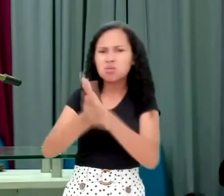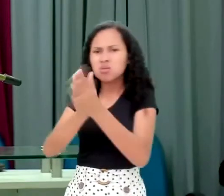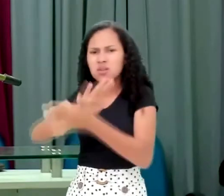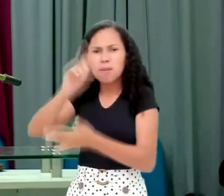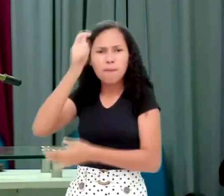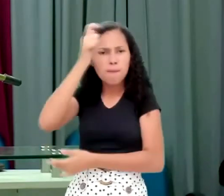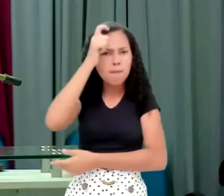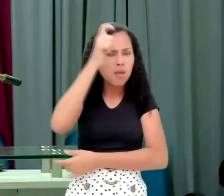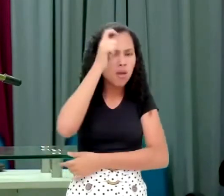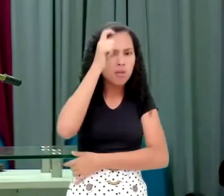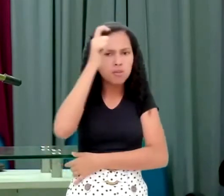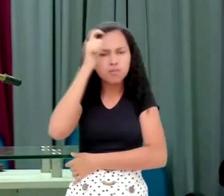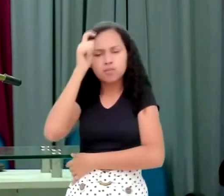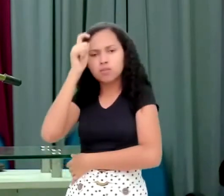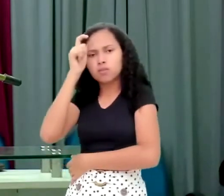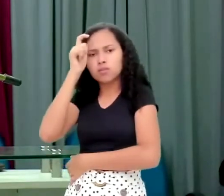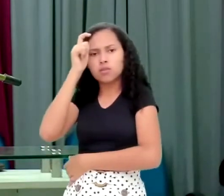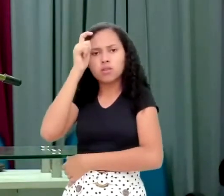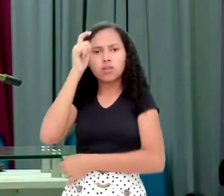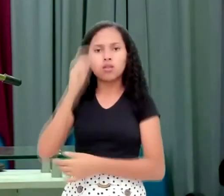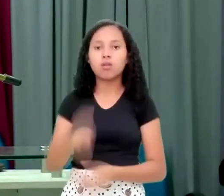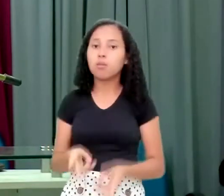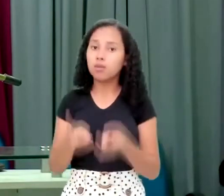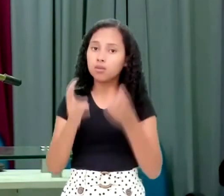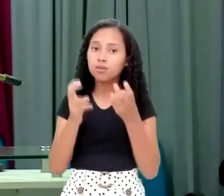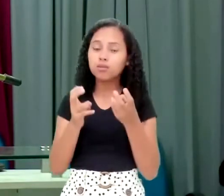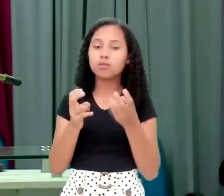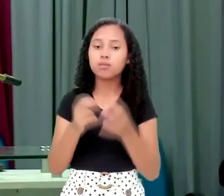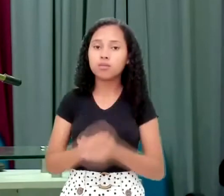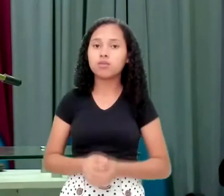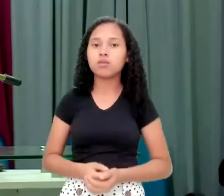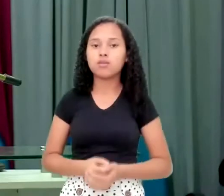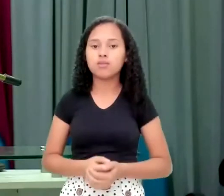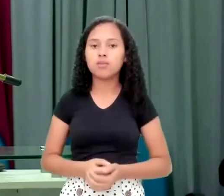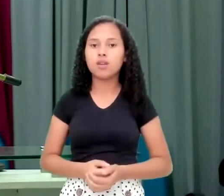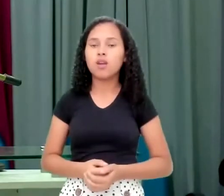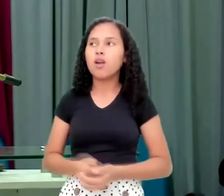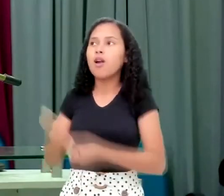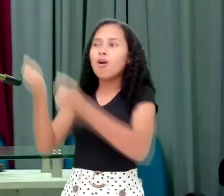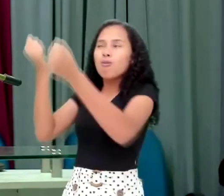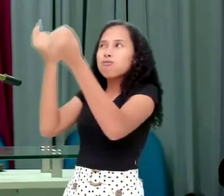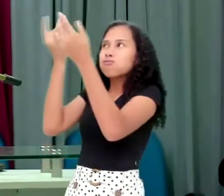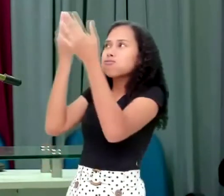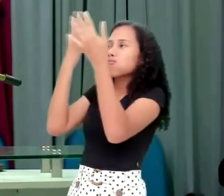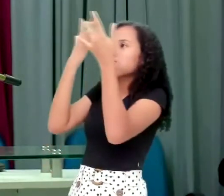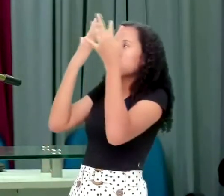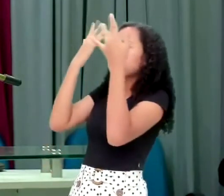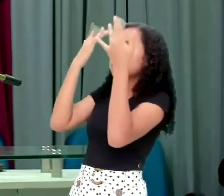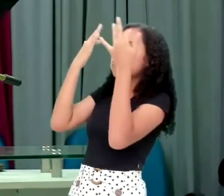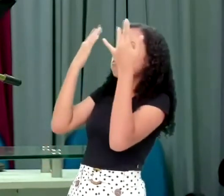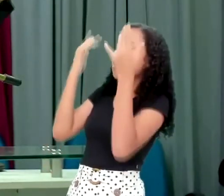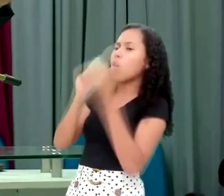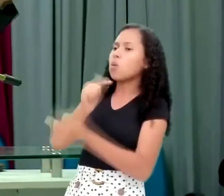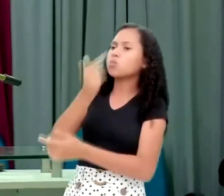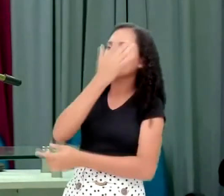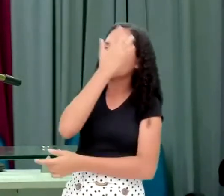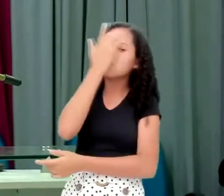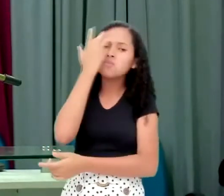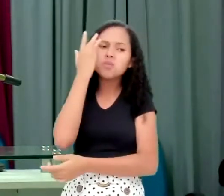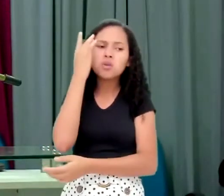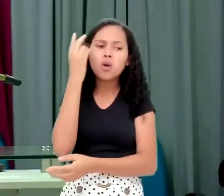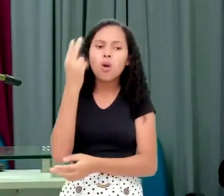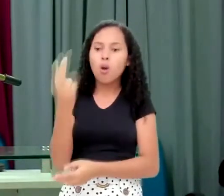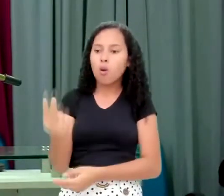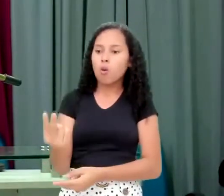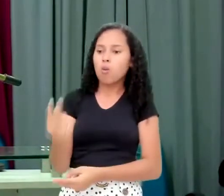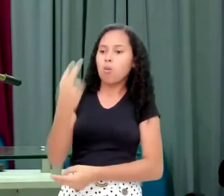o destruidor. Olha, e eu vou ser tão abençoado que as outras pessoas vão olhar para